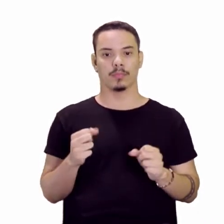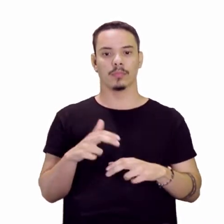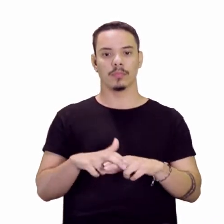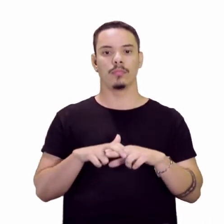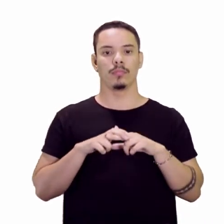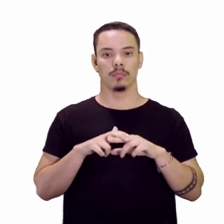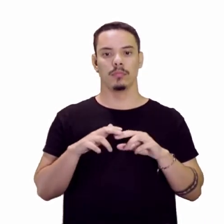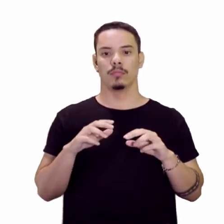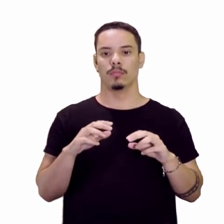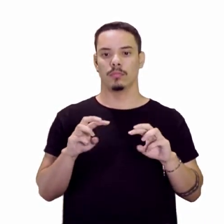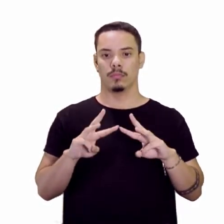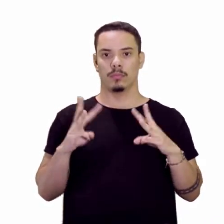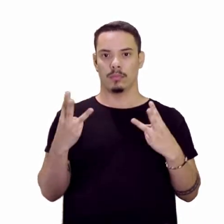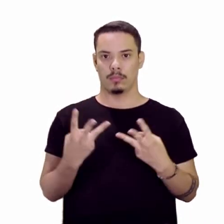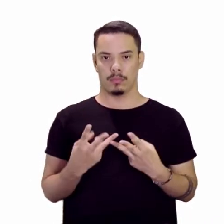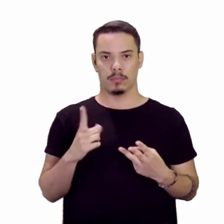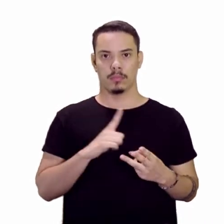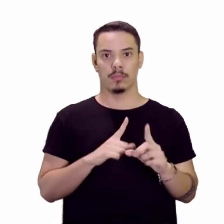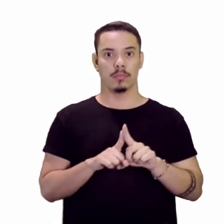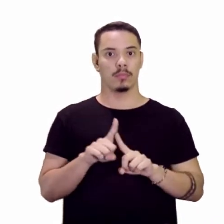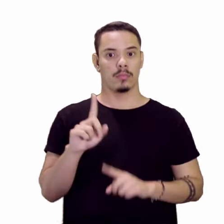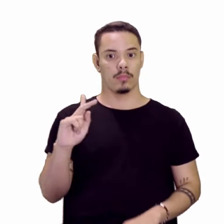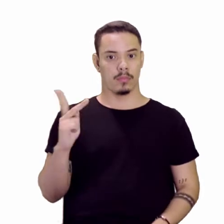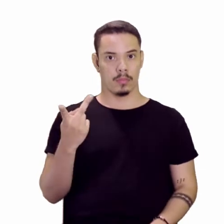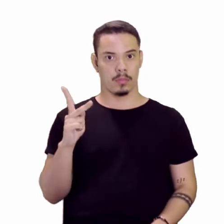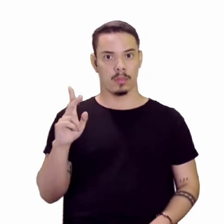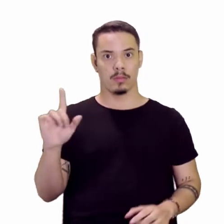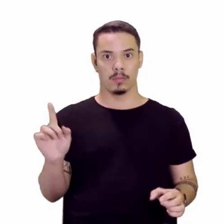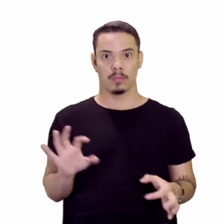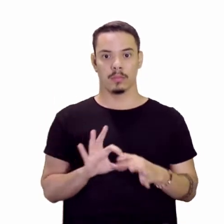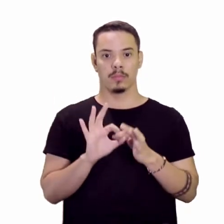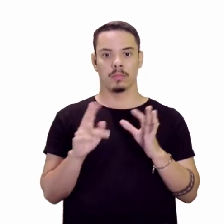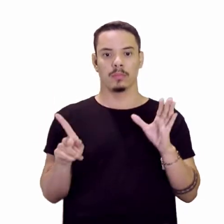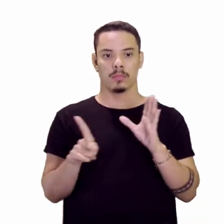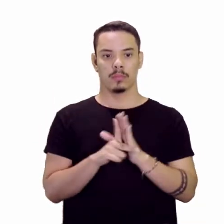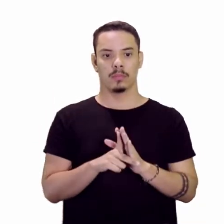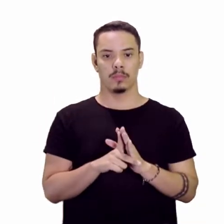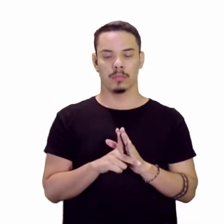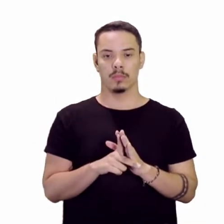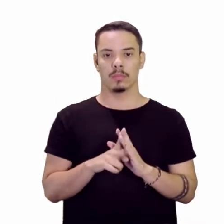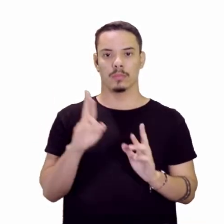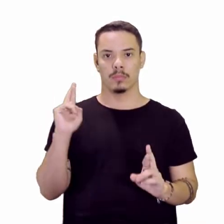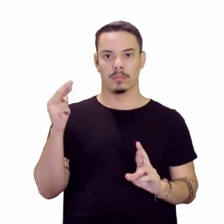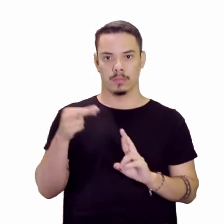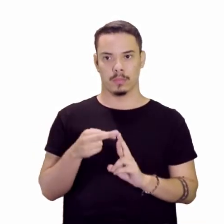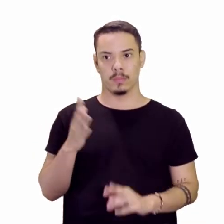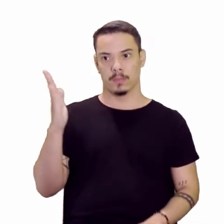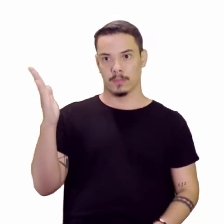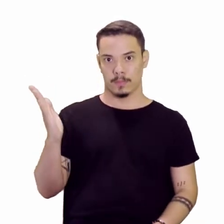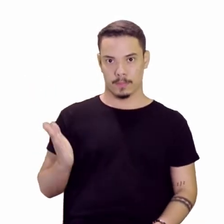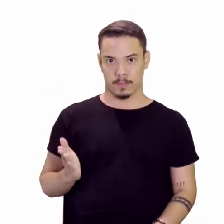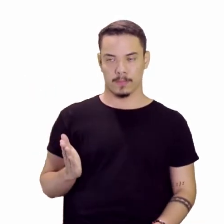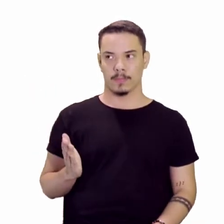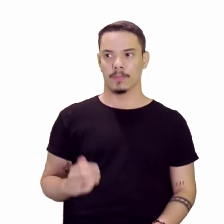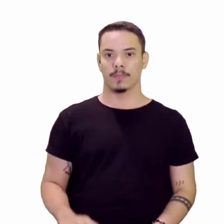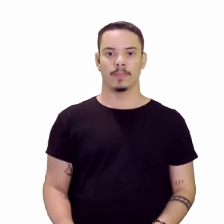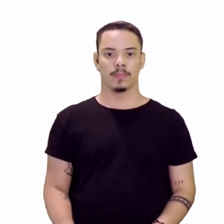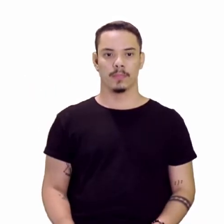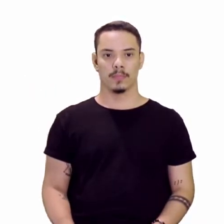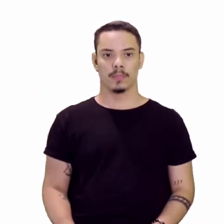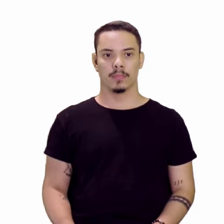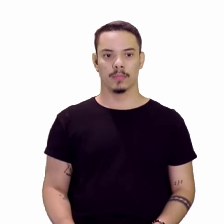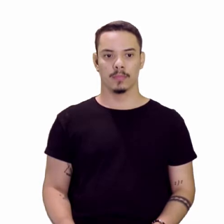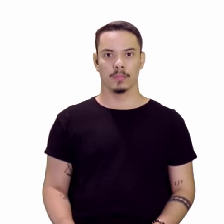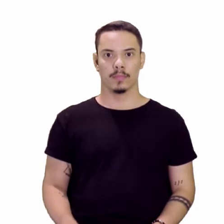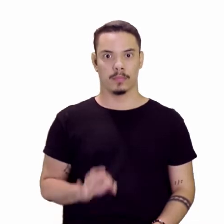objeto de massa M está numa altura H em relação a um certo nível horizontal de referência, né? Olha só ali, olha, ele está